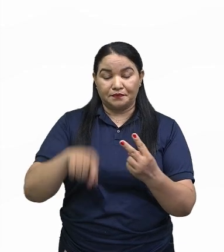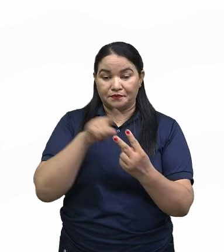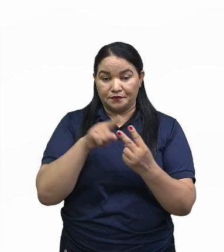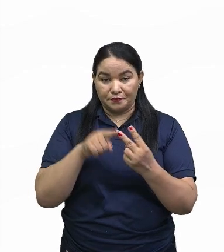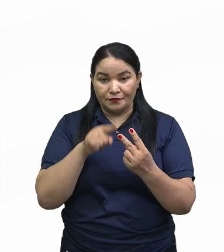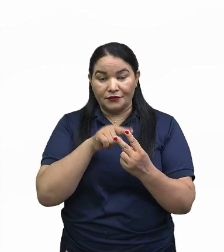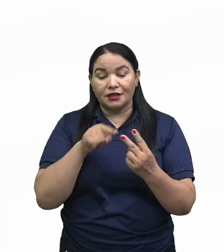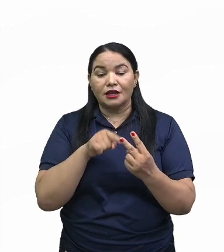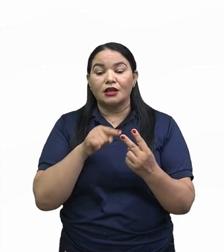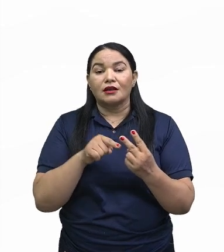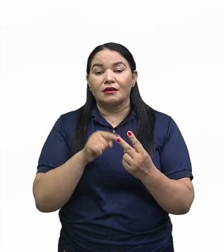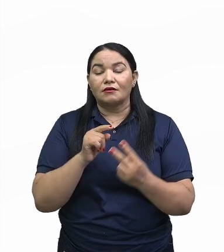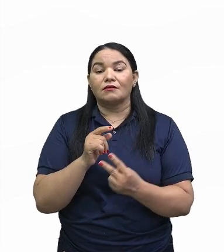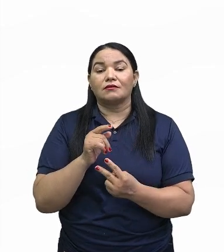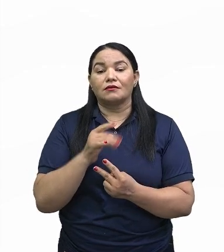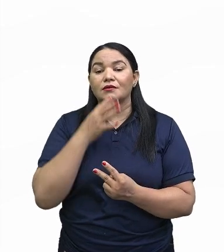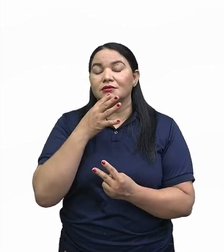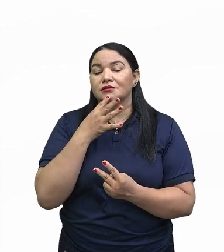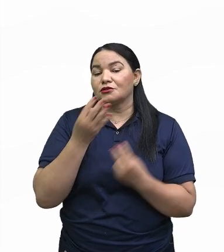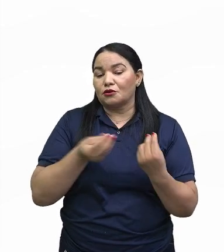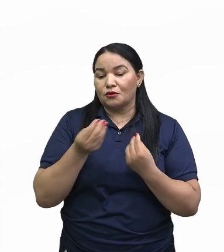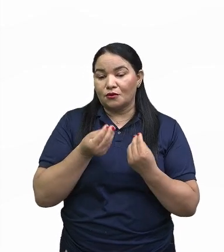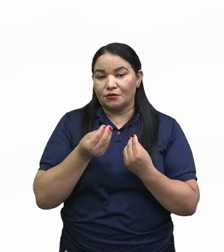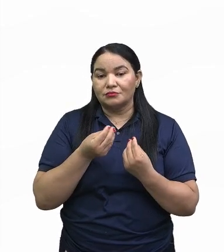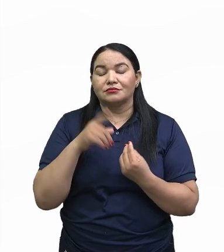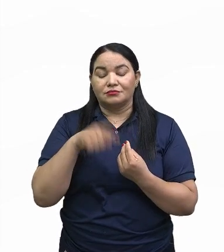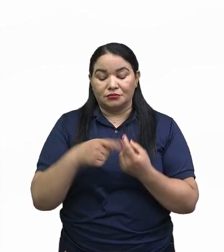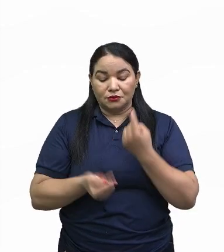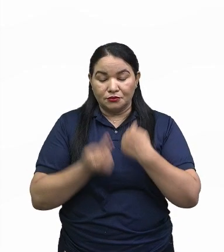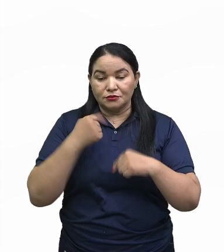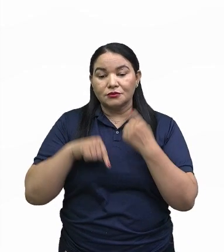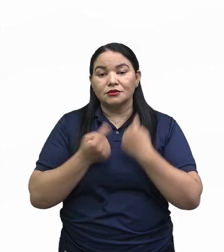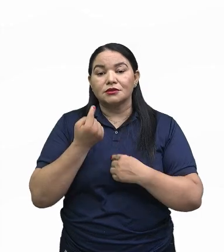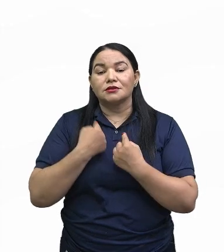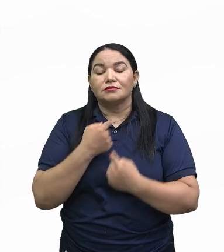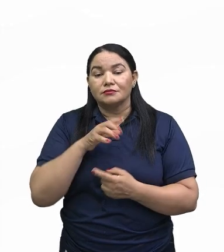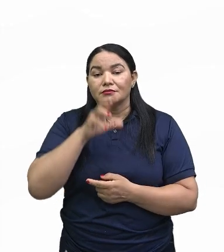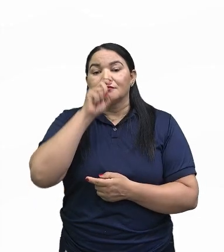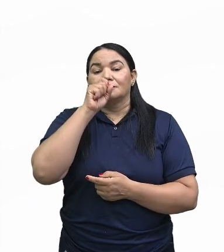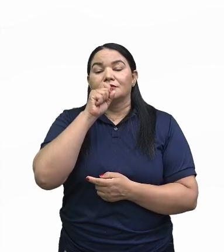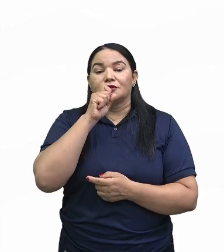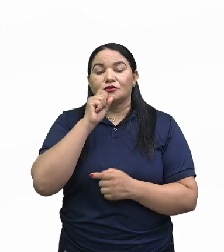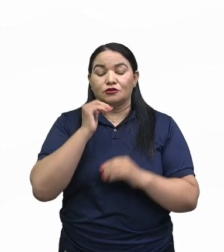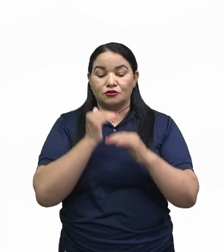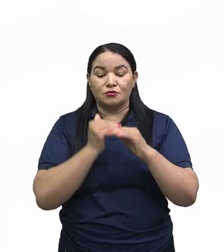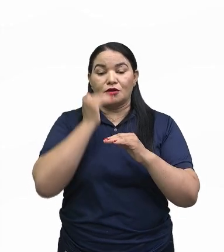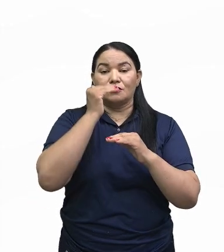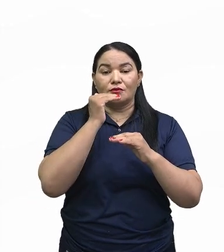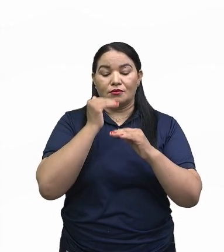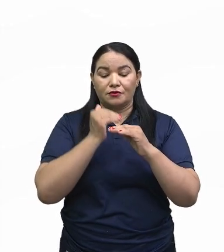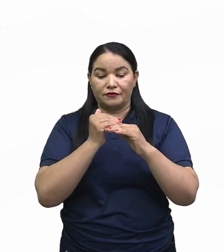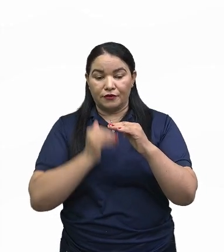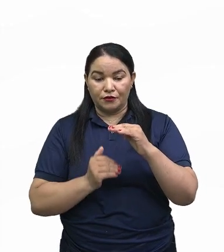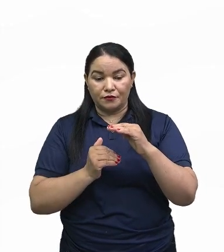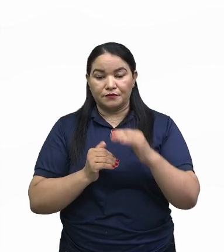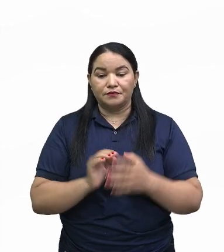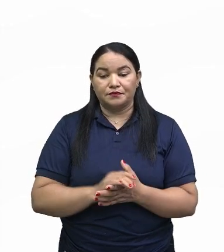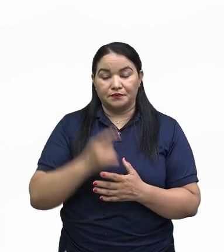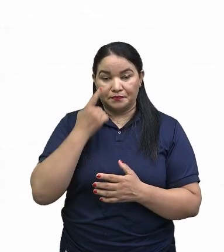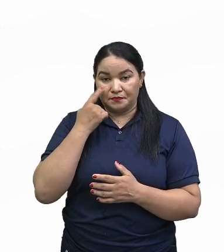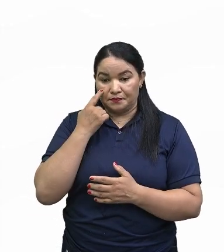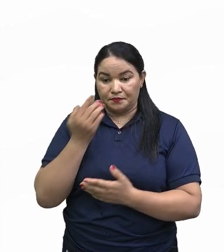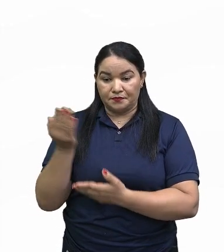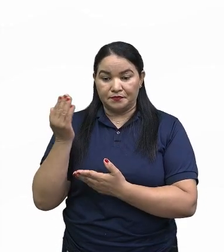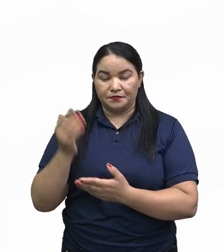são também conhecidas como vias aéreas ou respiratórias superiores e inferiores. Aí na imagem você observa um pouquinho